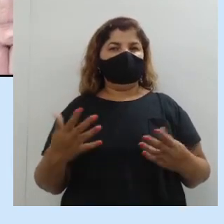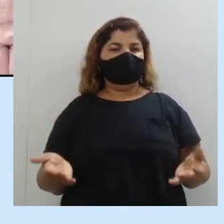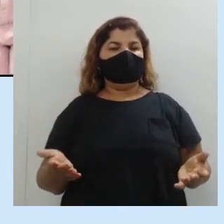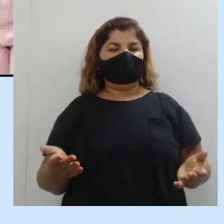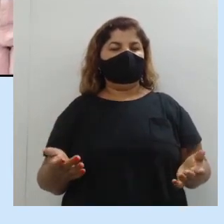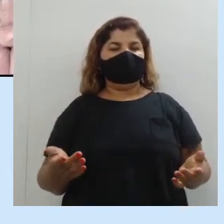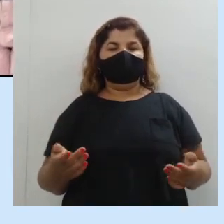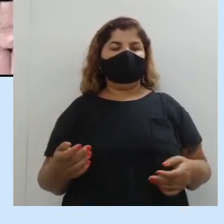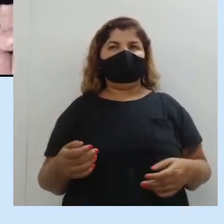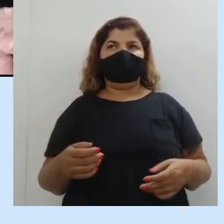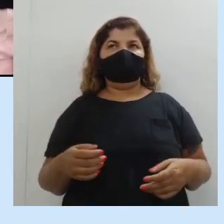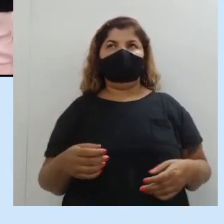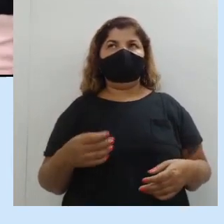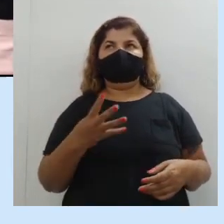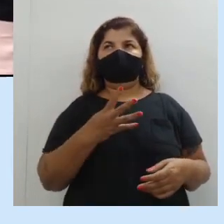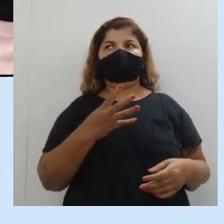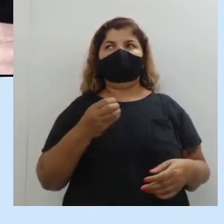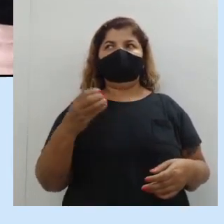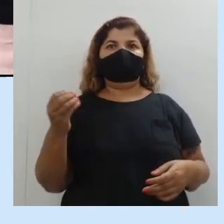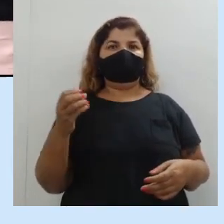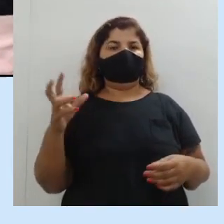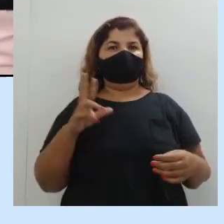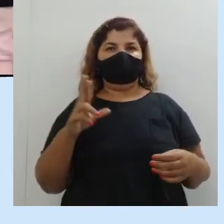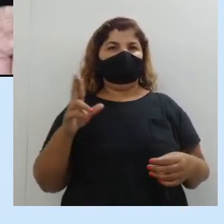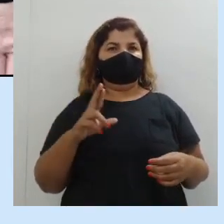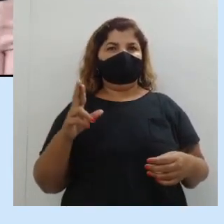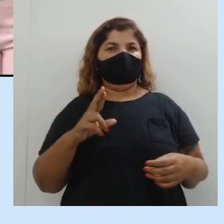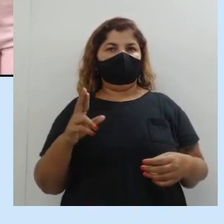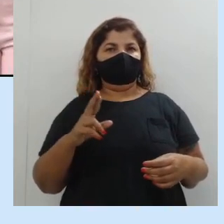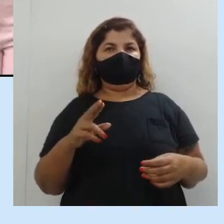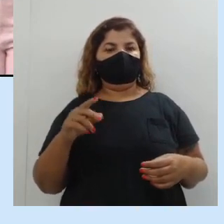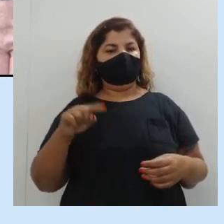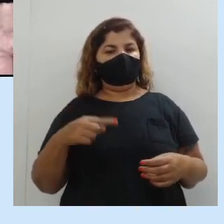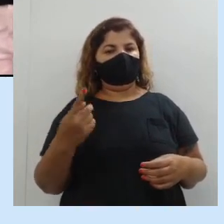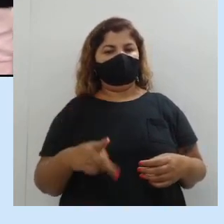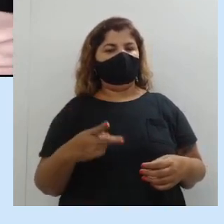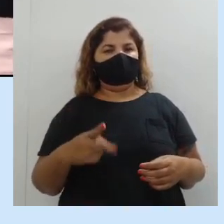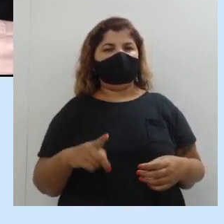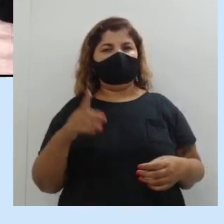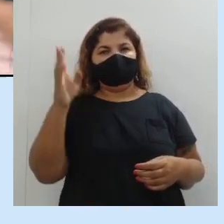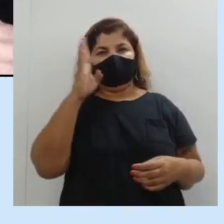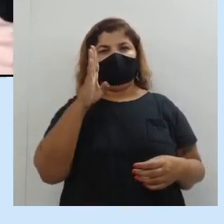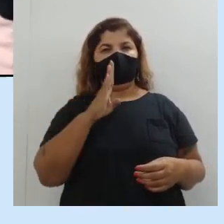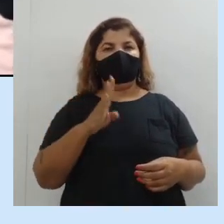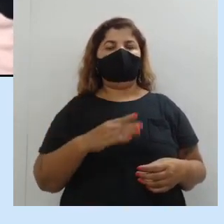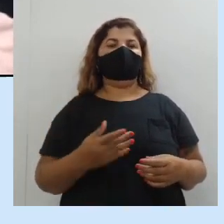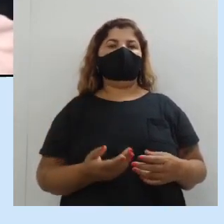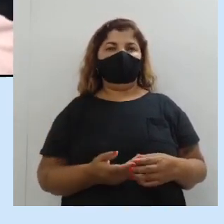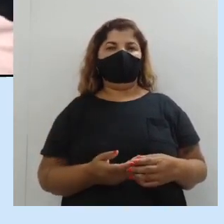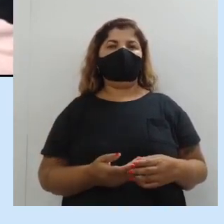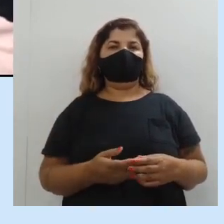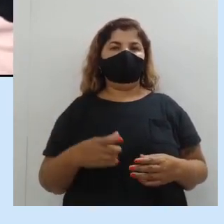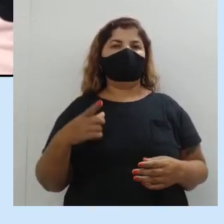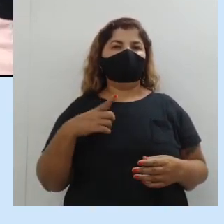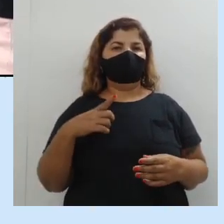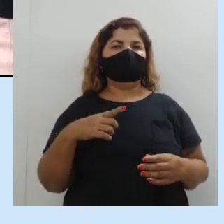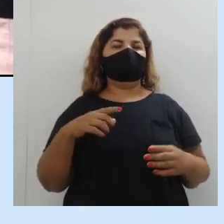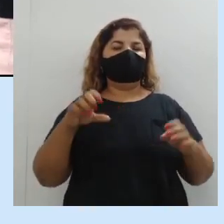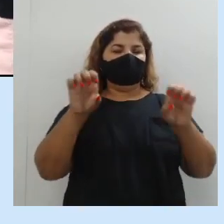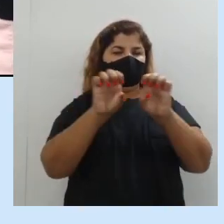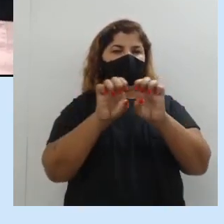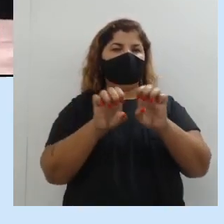Custa aí R$ 400. E é um produto brasileiro. E houve realmente essa estratégia de